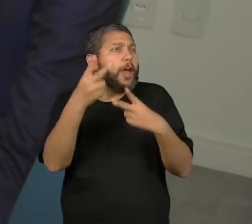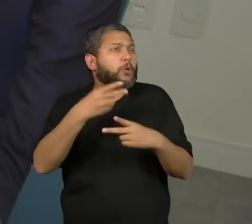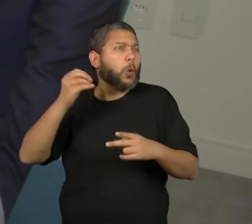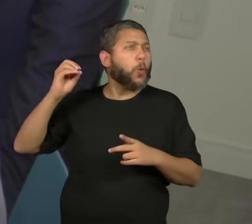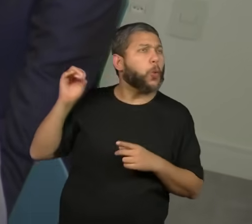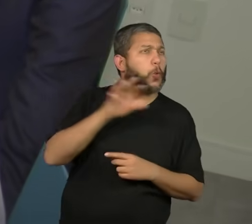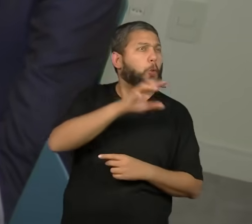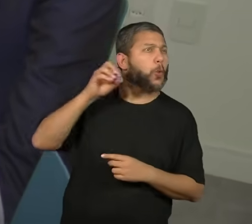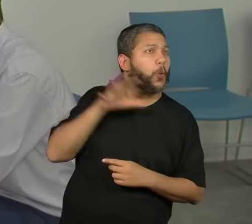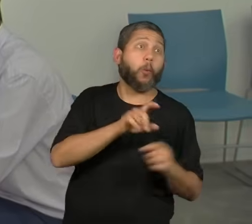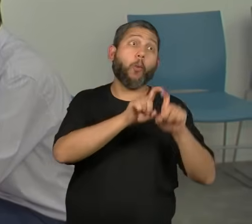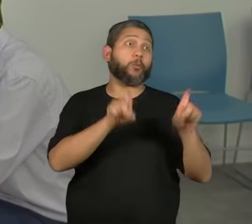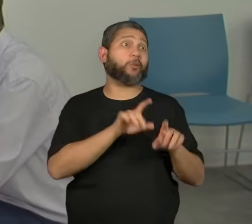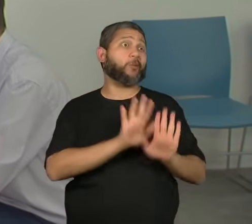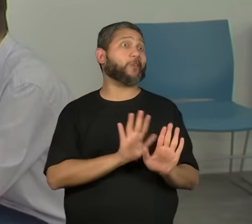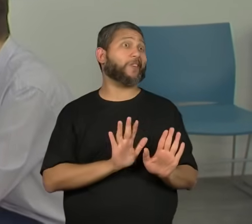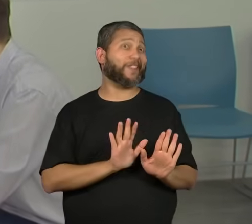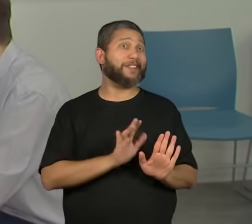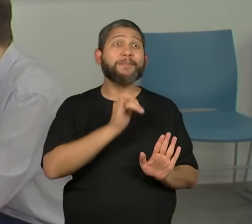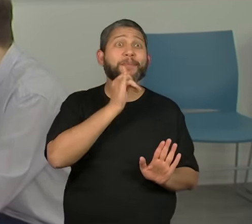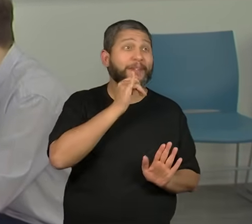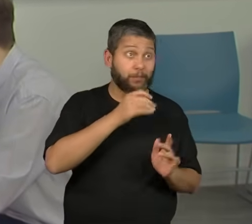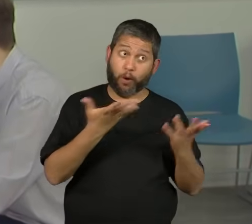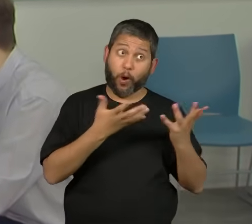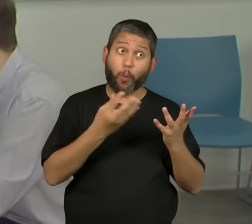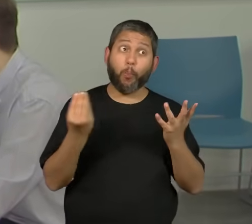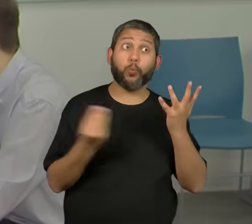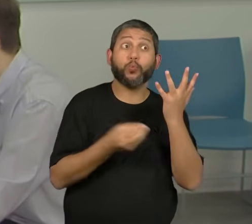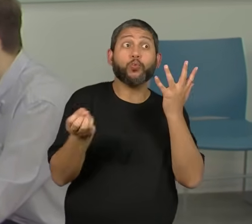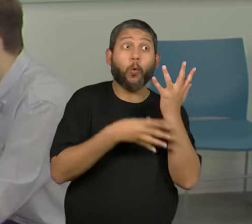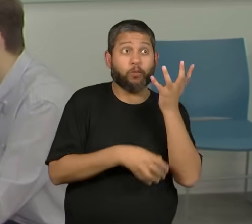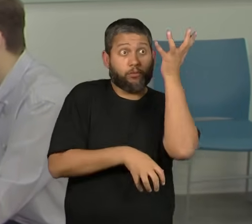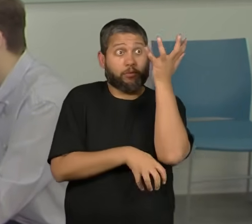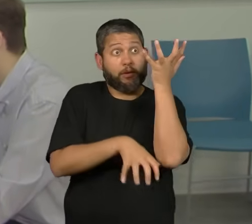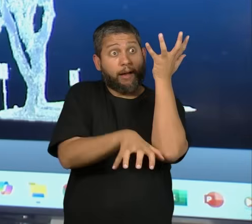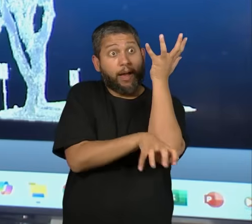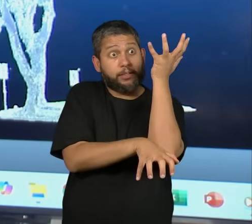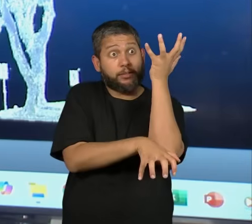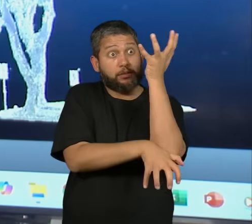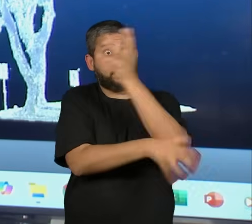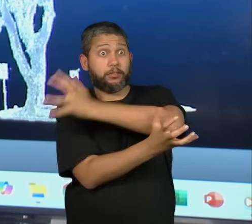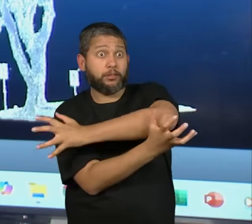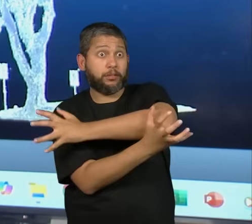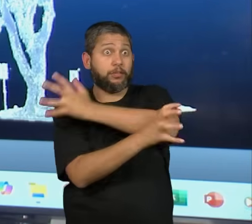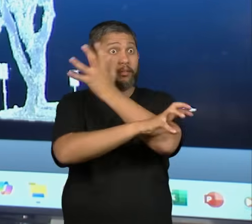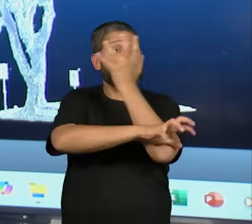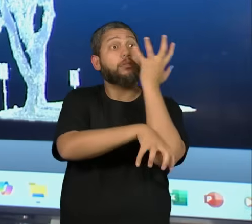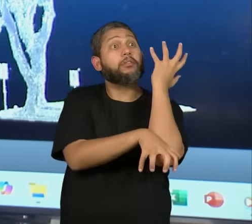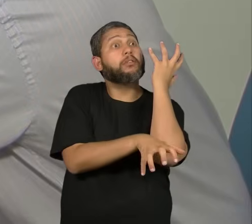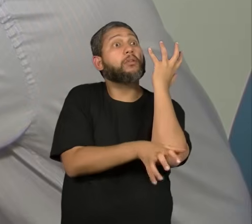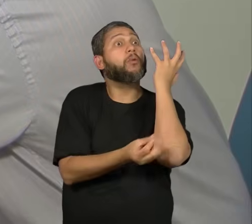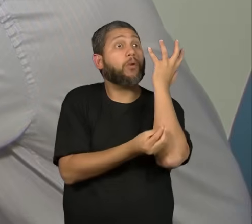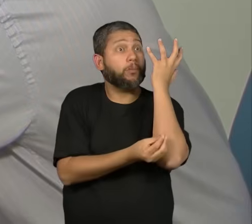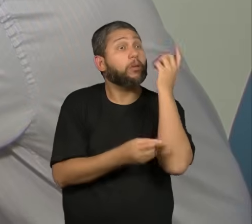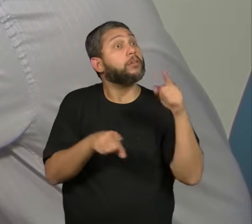simulações, nós incluímos a parte de raiz agora, se ela vai cair com a raiz ou não, e também a otimização de